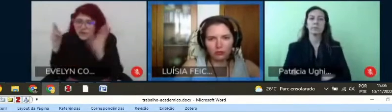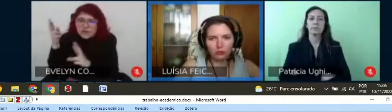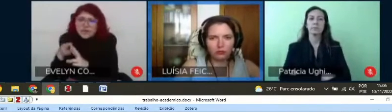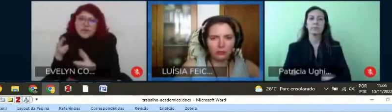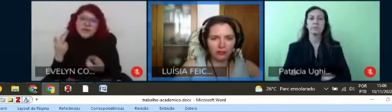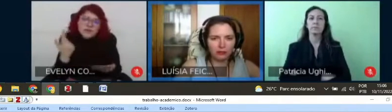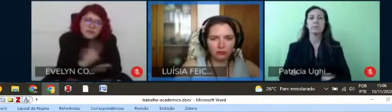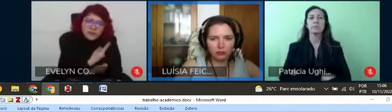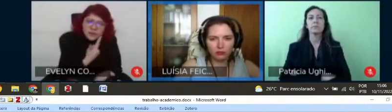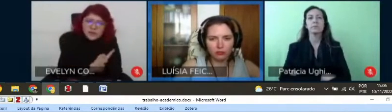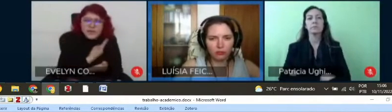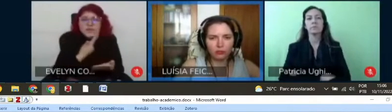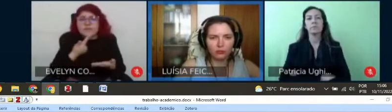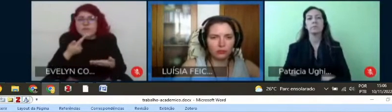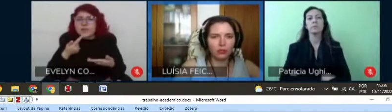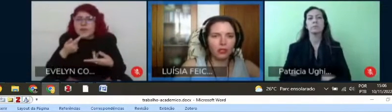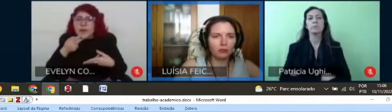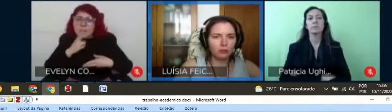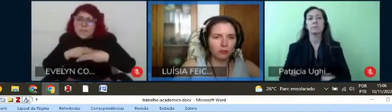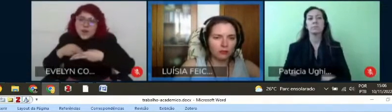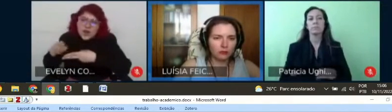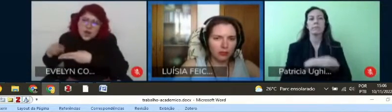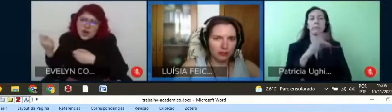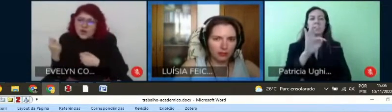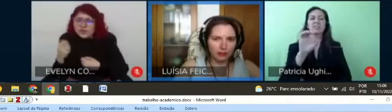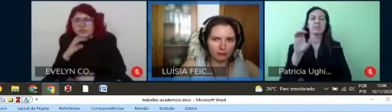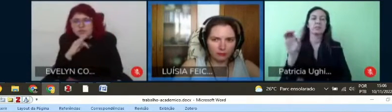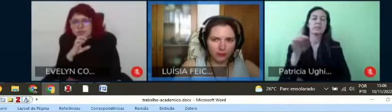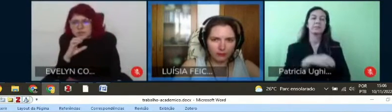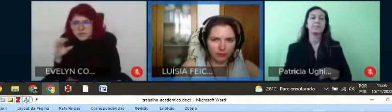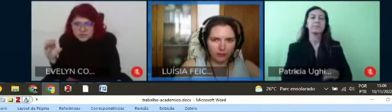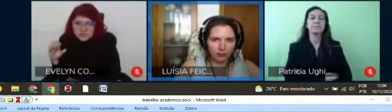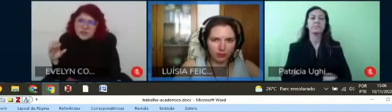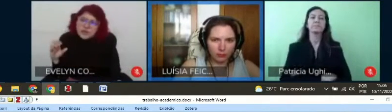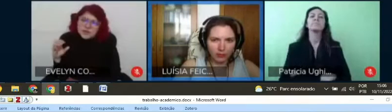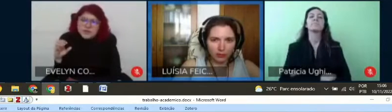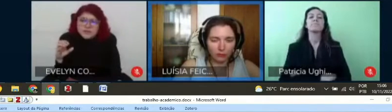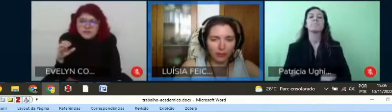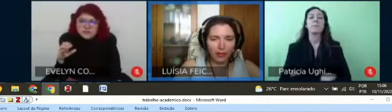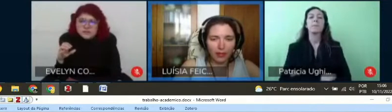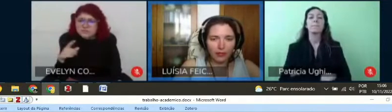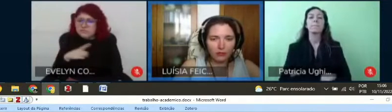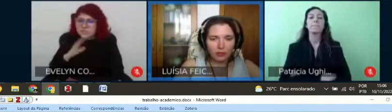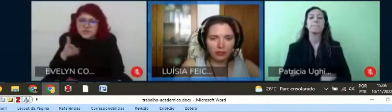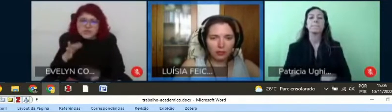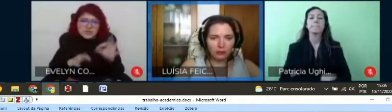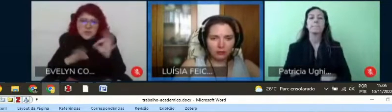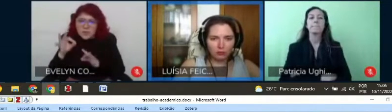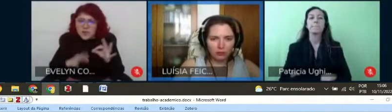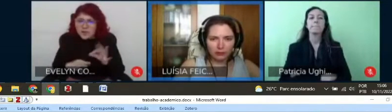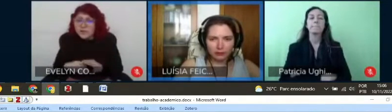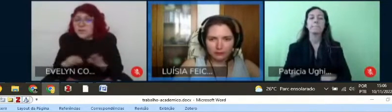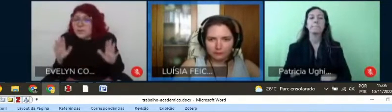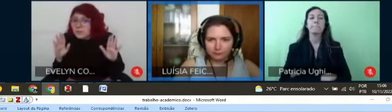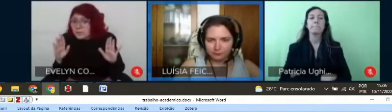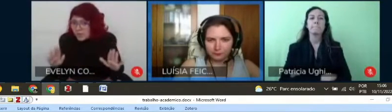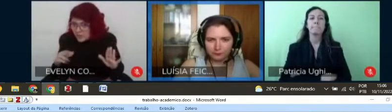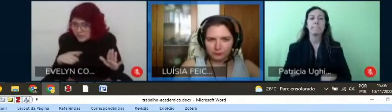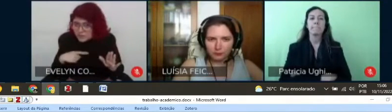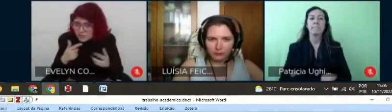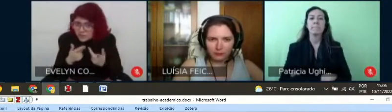de periódico, um trabalho de conclusão de curso, tudo isso ele vem já arrumadinho. Só que tem umas